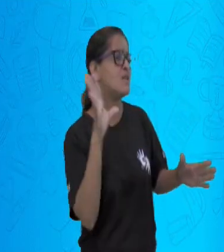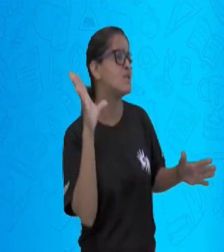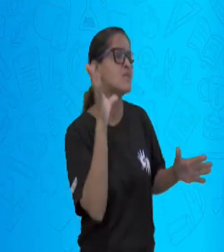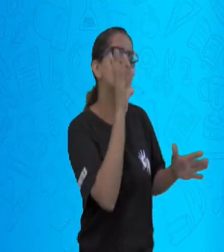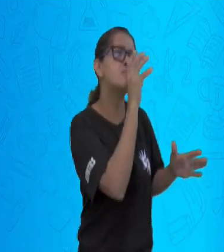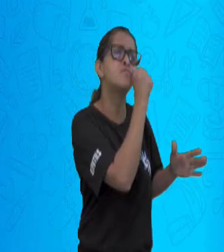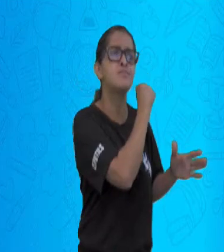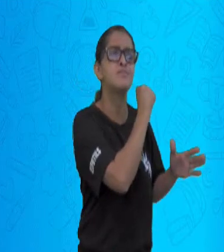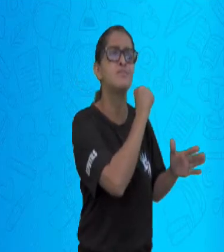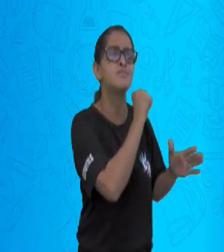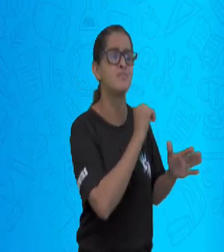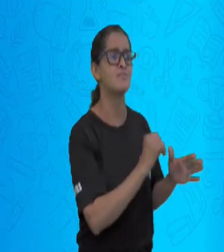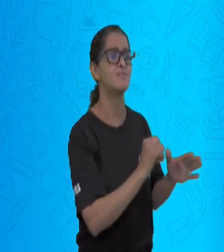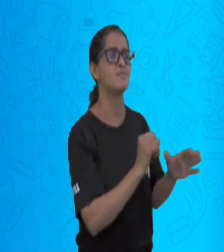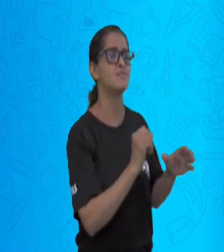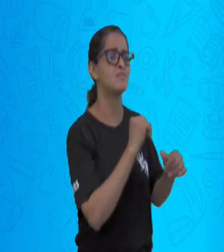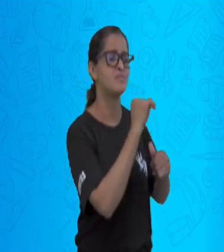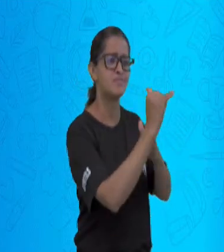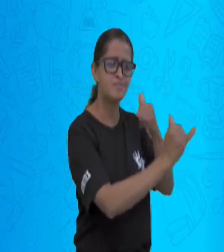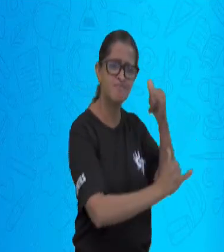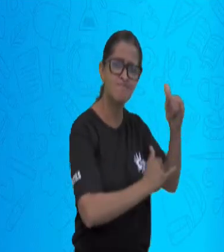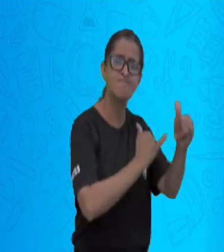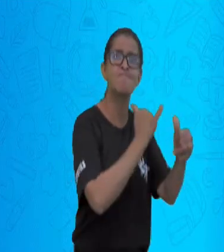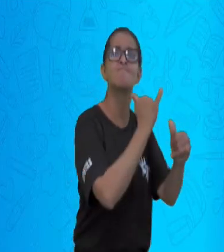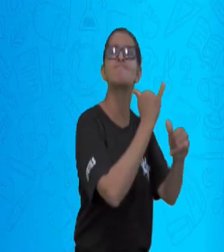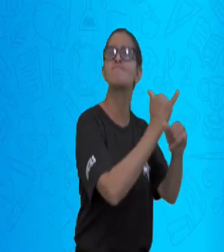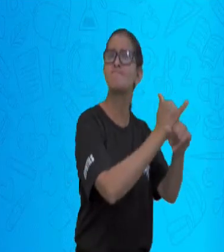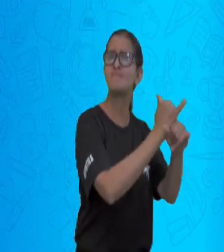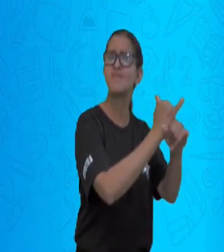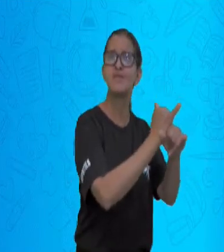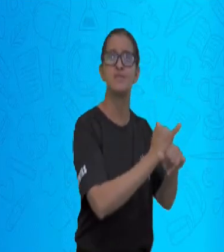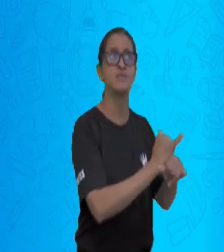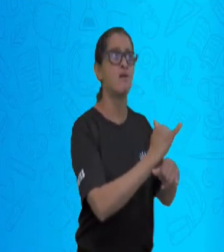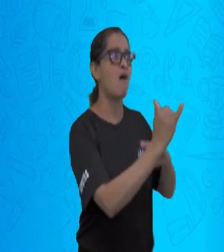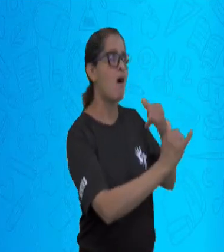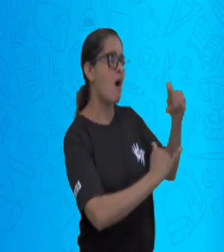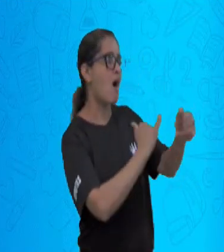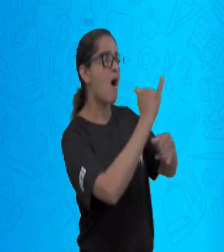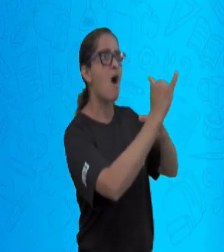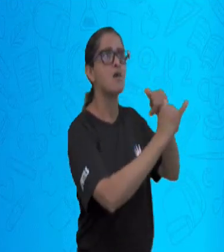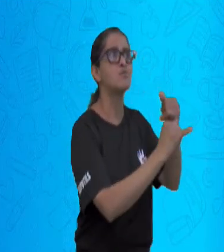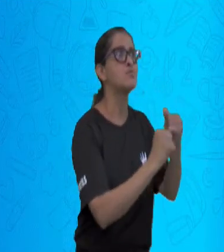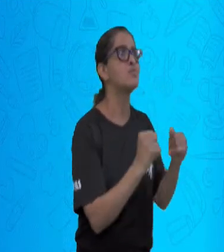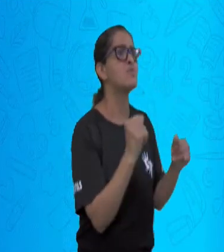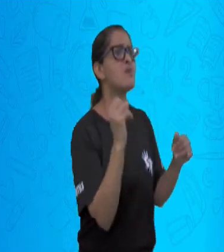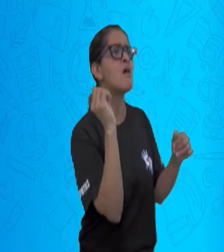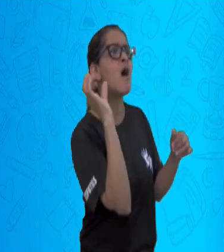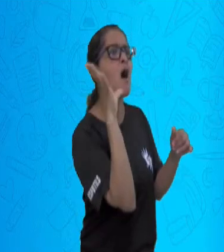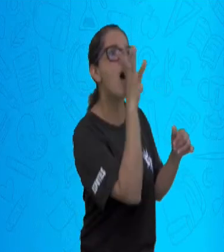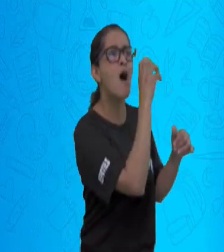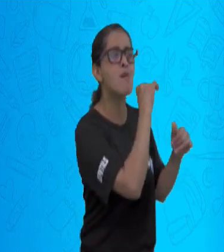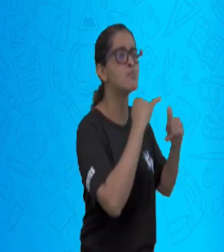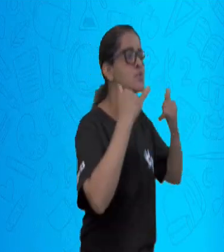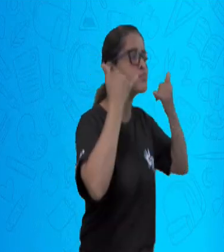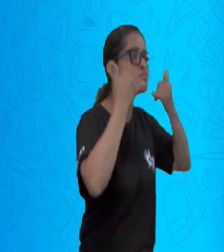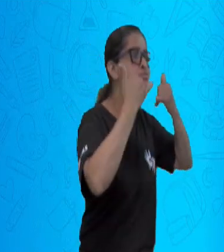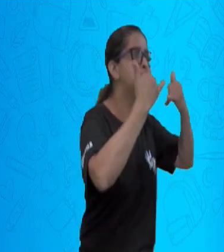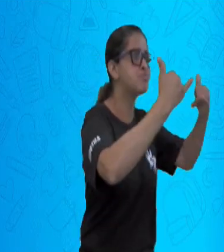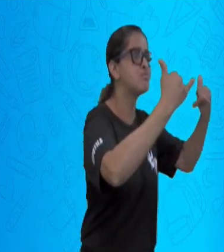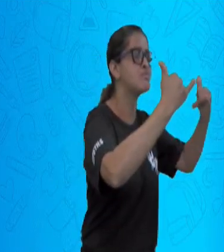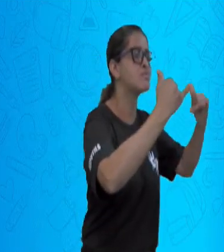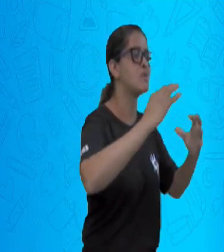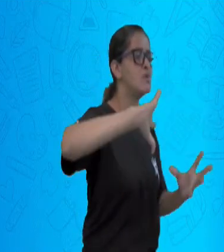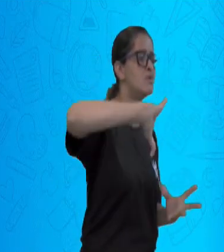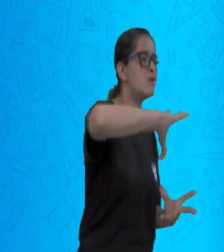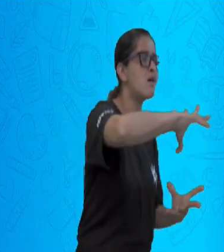ou até mesmo quem não tinha televisão. Mas hoje, com a internet, em segundos, né, uma informação circula em todo o mundo, em todo o